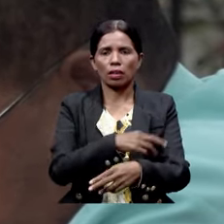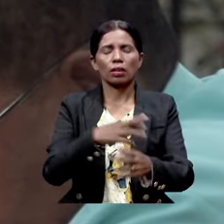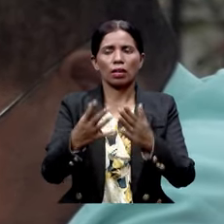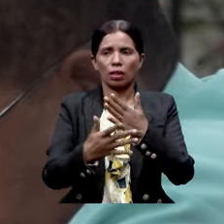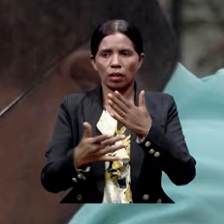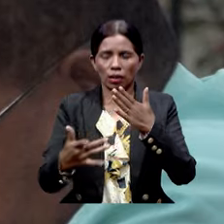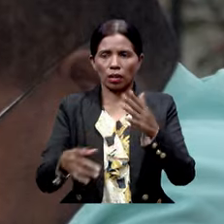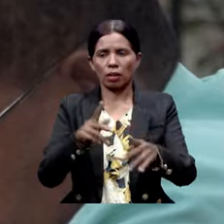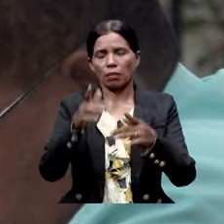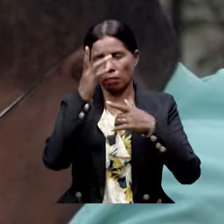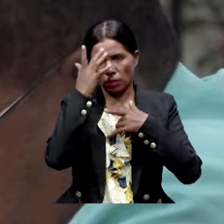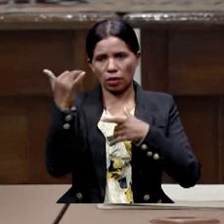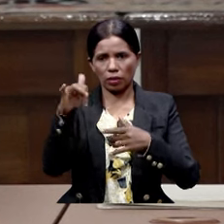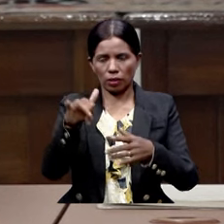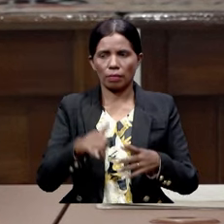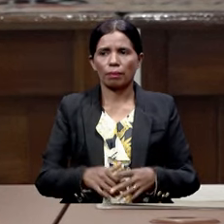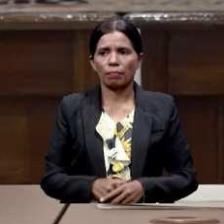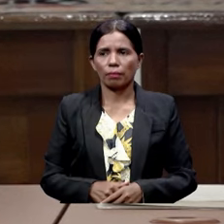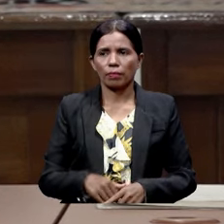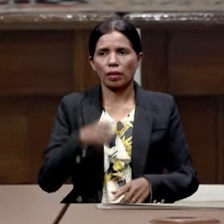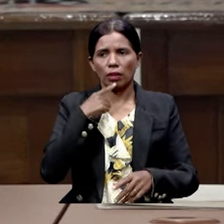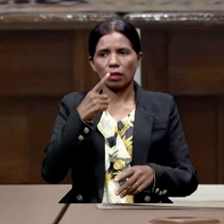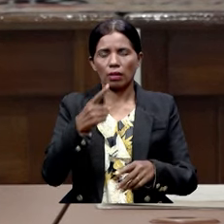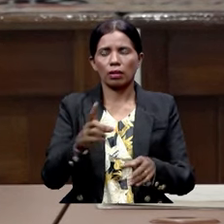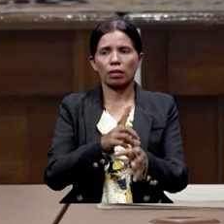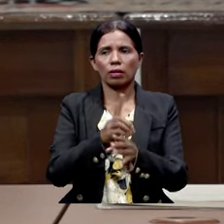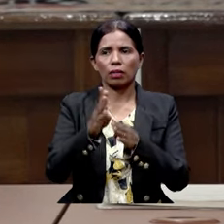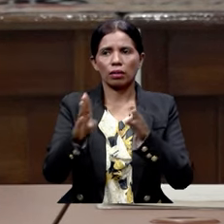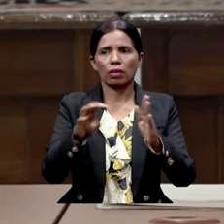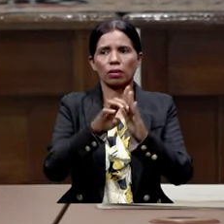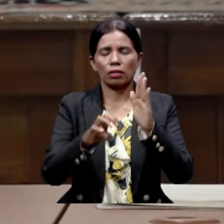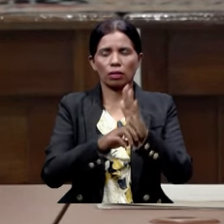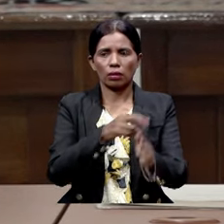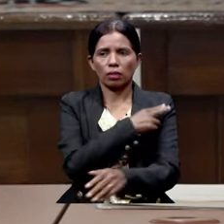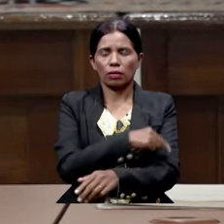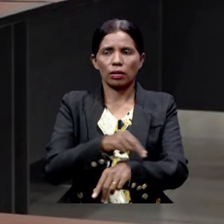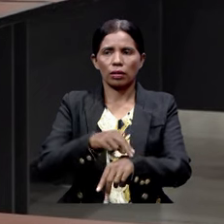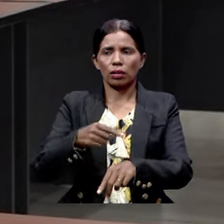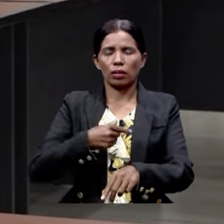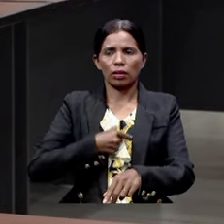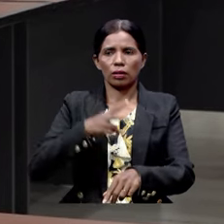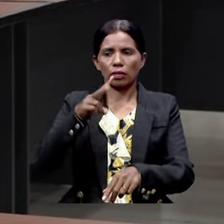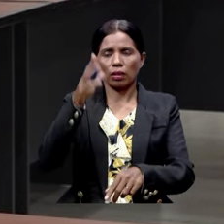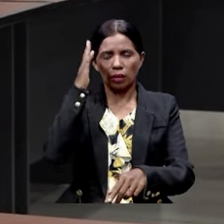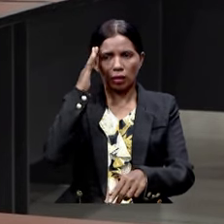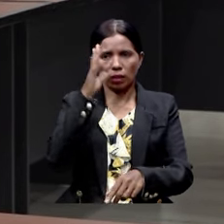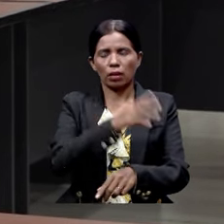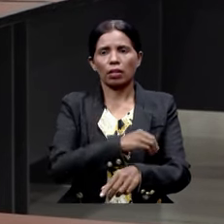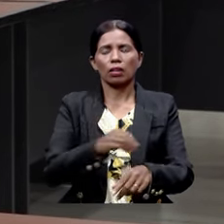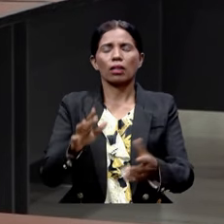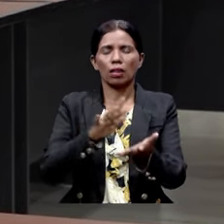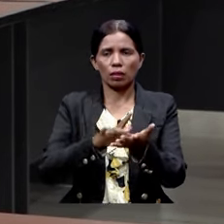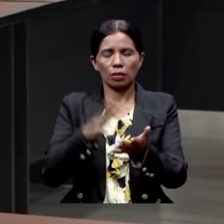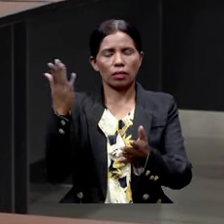ramba paciente se ira. A tamba questão, né, diretora executiva do Hospital Nacional Guido Valadares reconhece, estocran